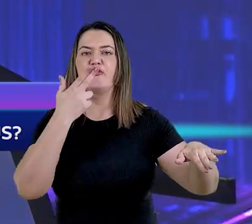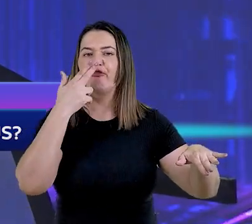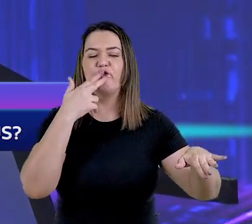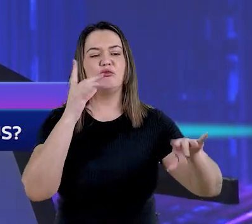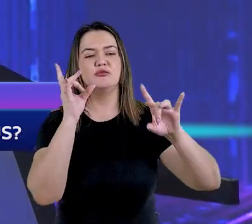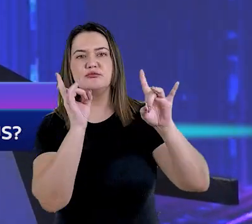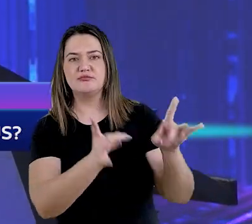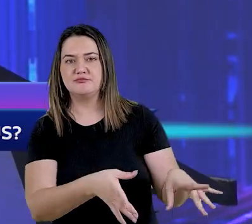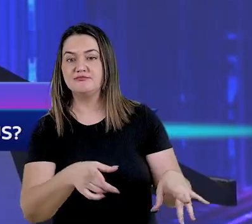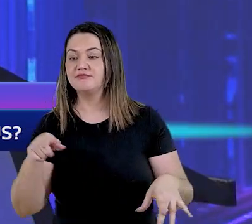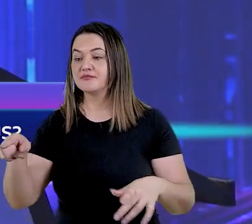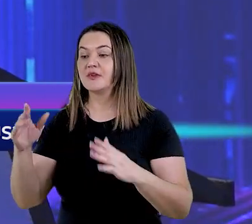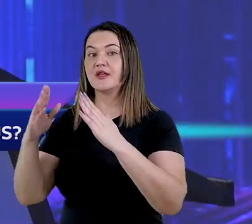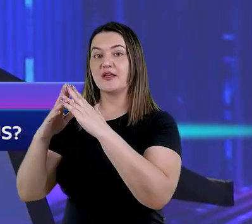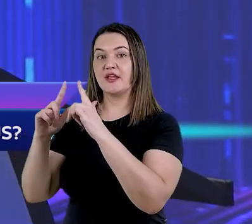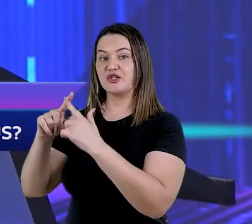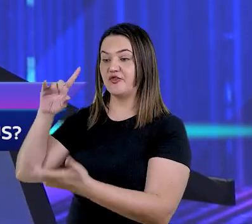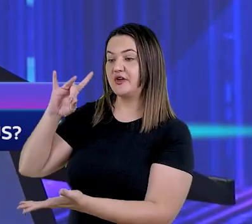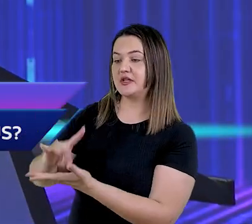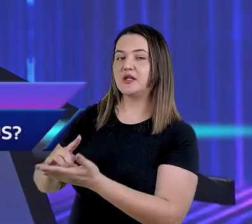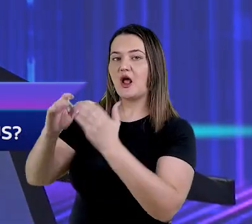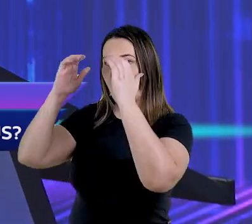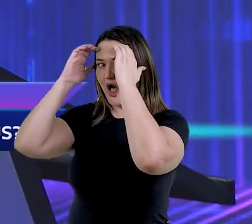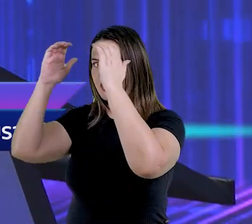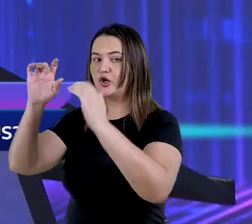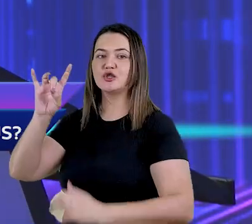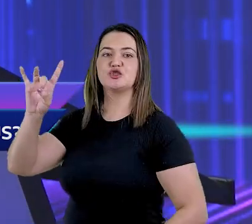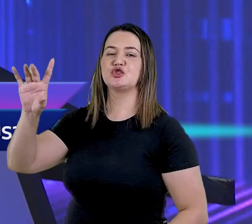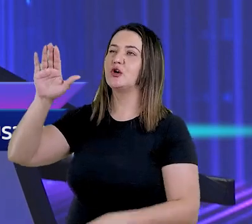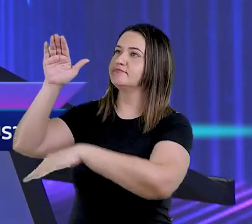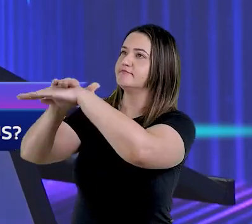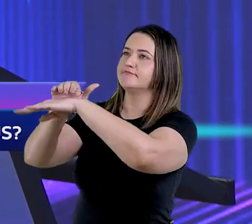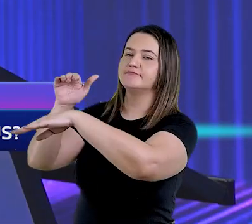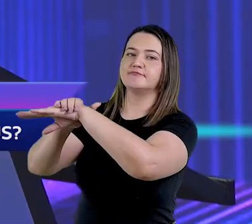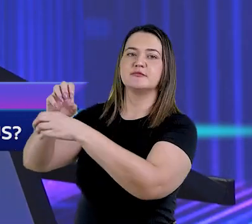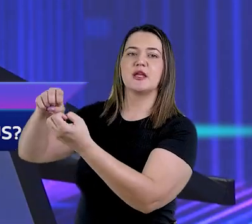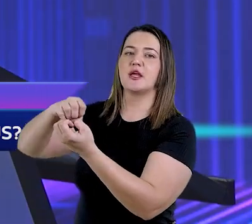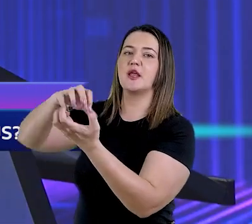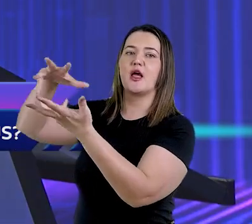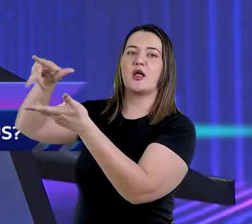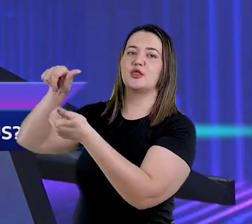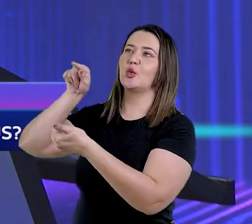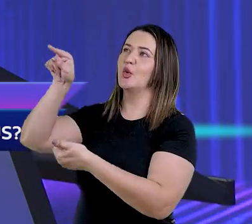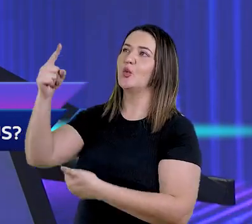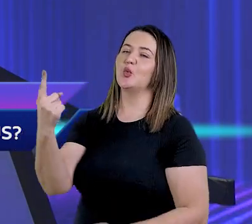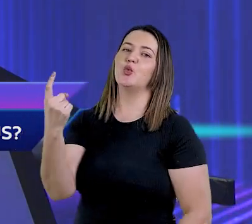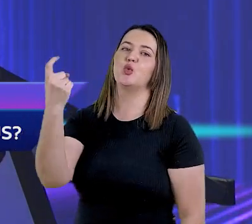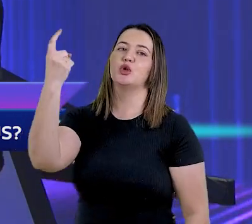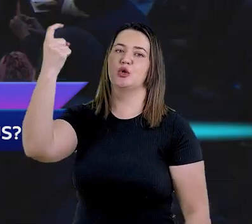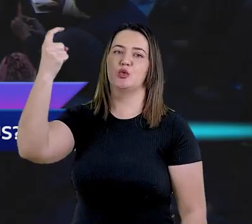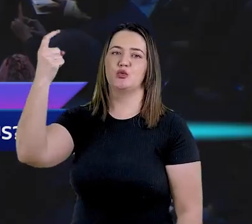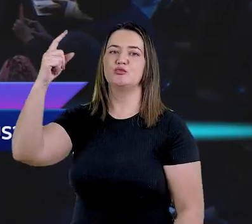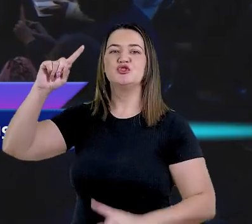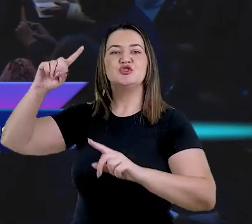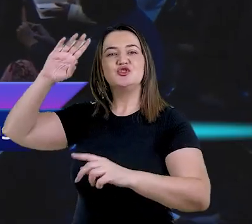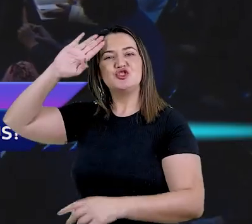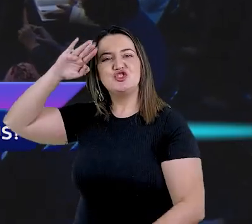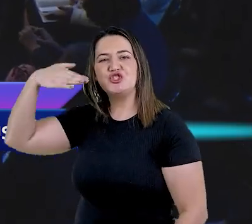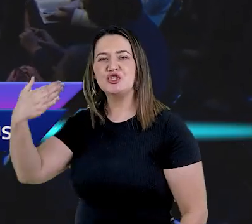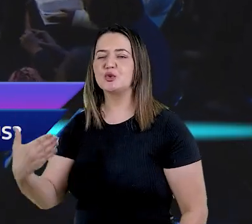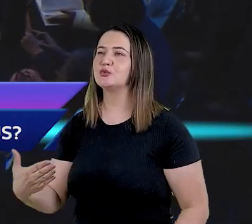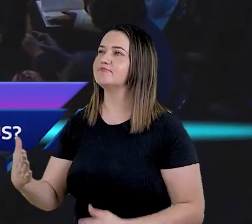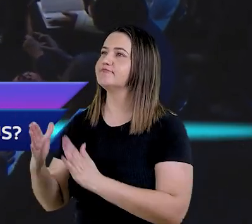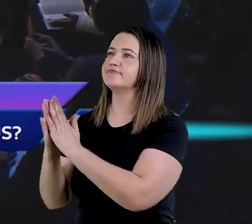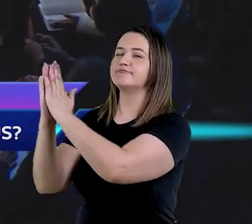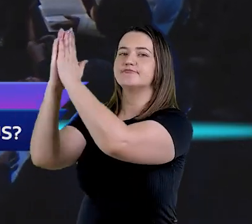igreja verdadeira adora apenas ao Criador, pois somente Ele é digno de adoração. A igreja verdadeira